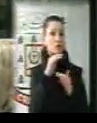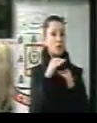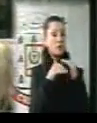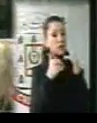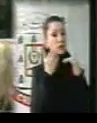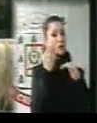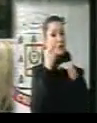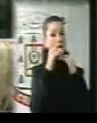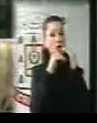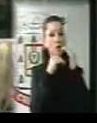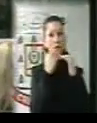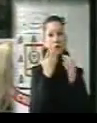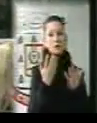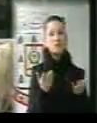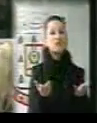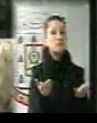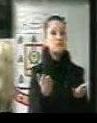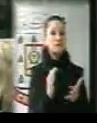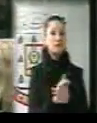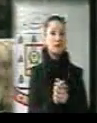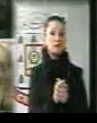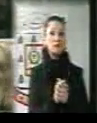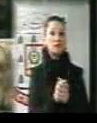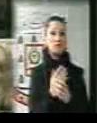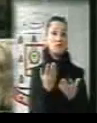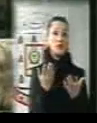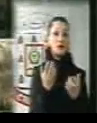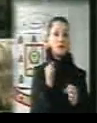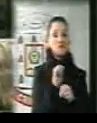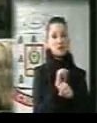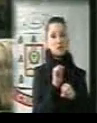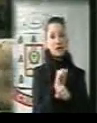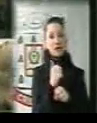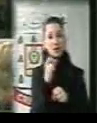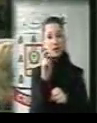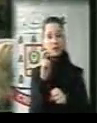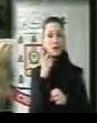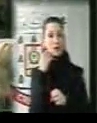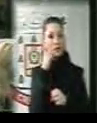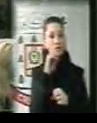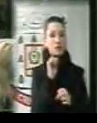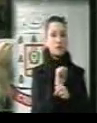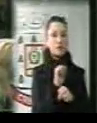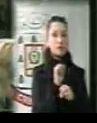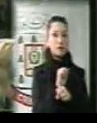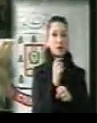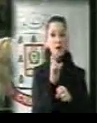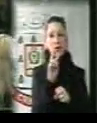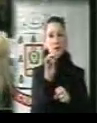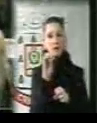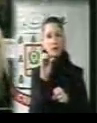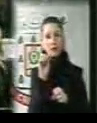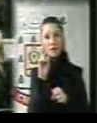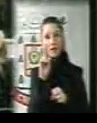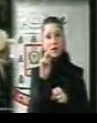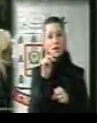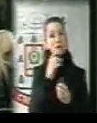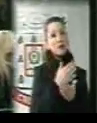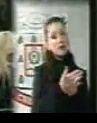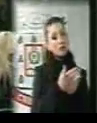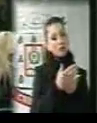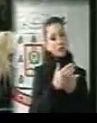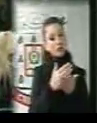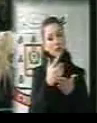cumprida. Então, dentro desses 15 dias aí, aproximadamente nos 15 dias, a obra da Via Rápida vai